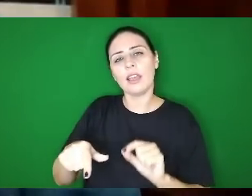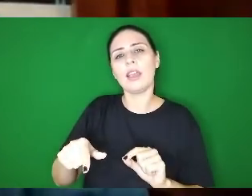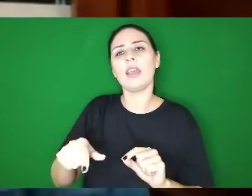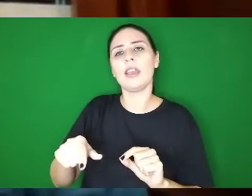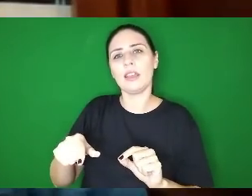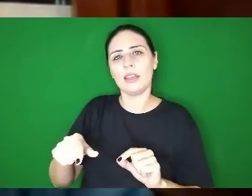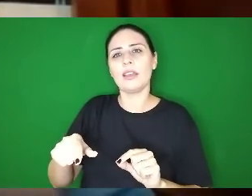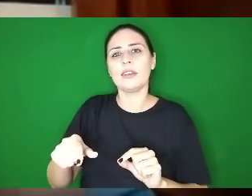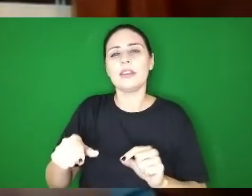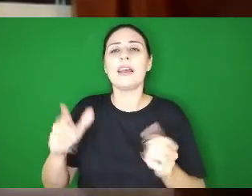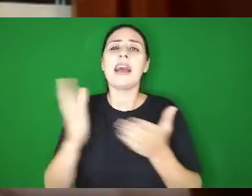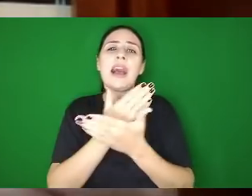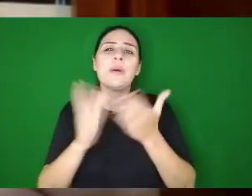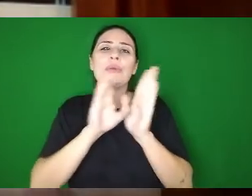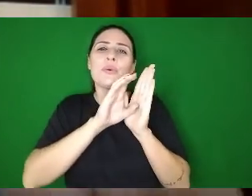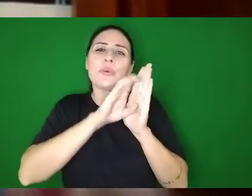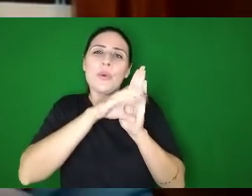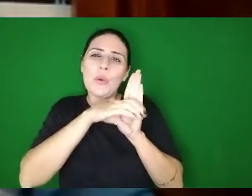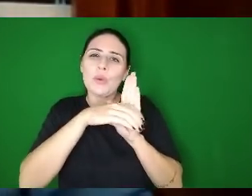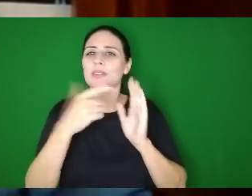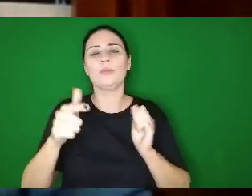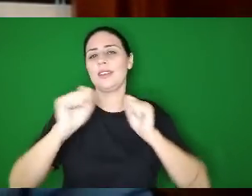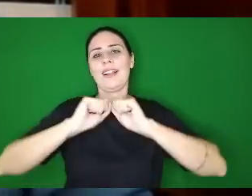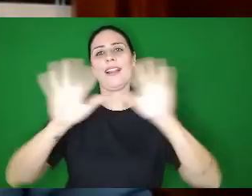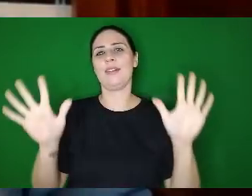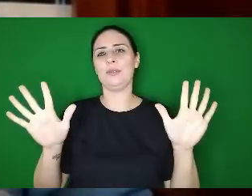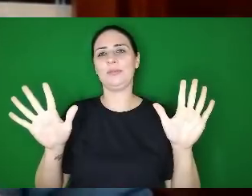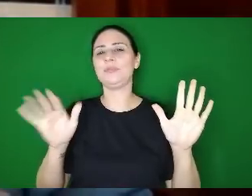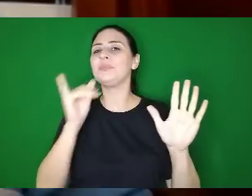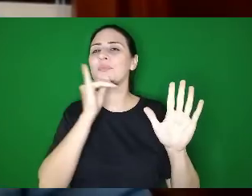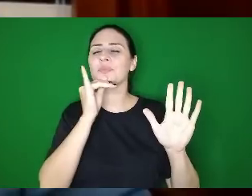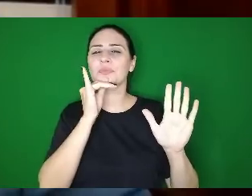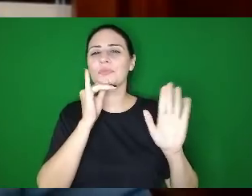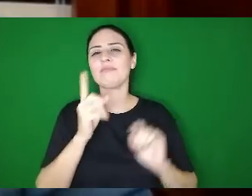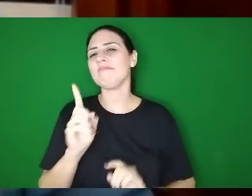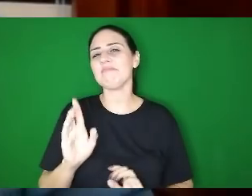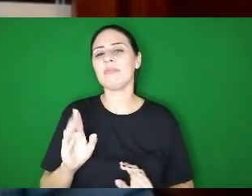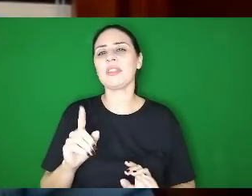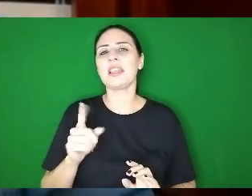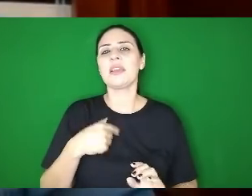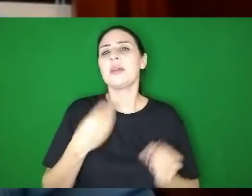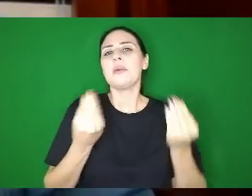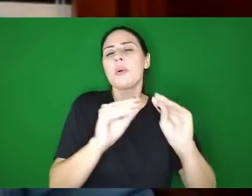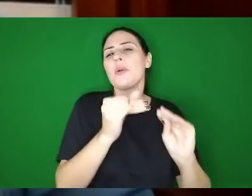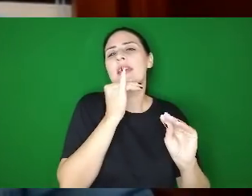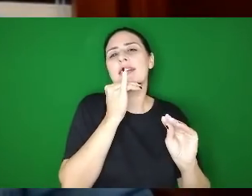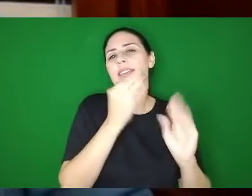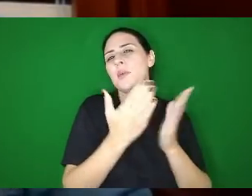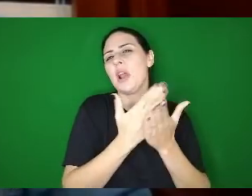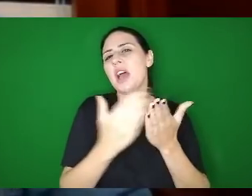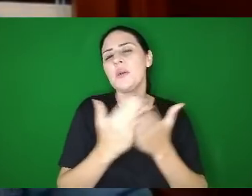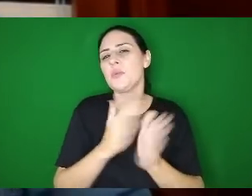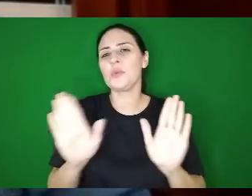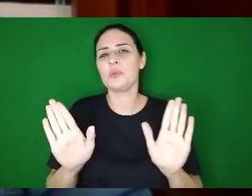muitas vezes os conceitos não são claros. Por exemplo, quando coloca aí desses materiais, esses exemplos que eu dei ali, qual